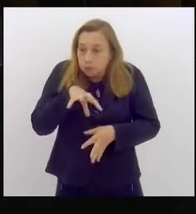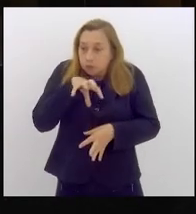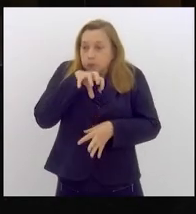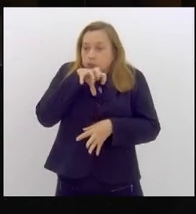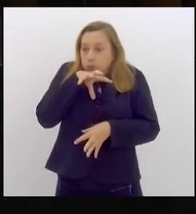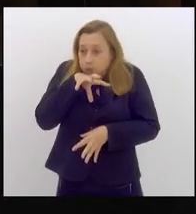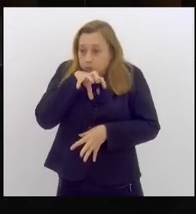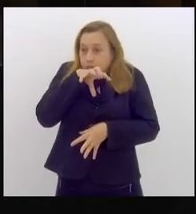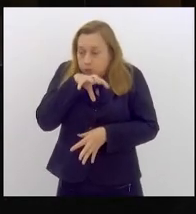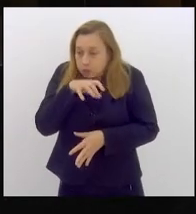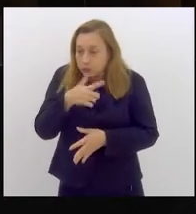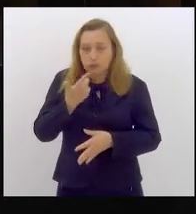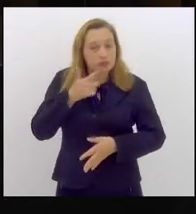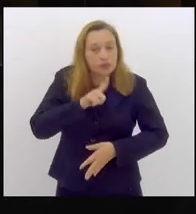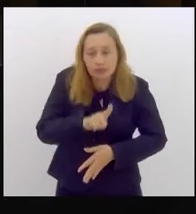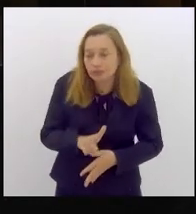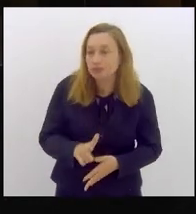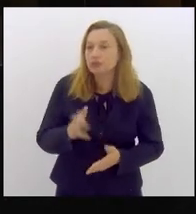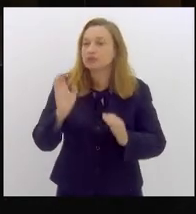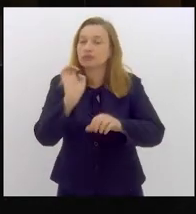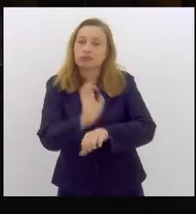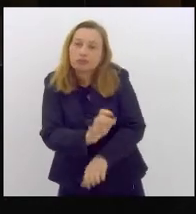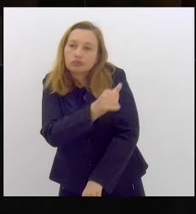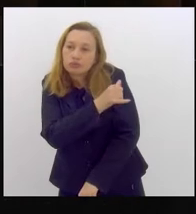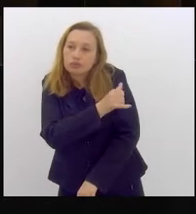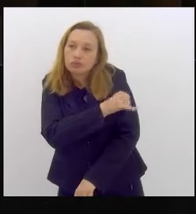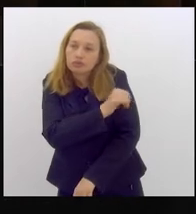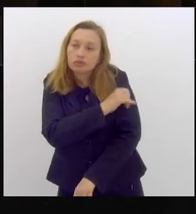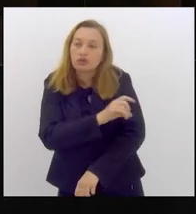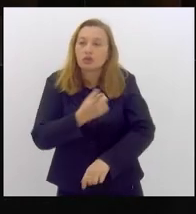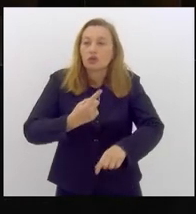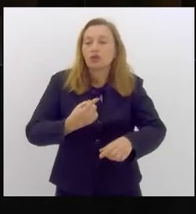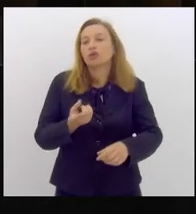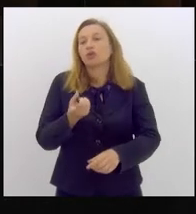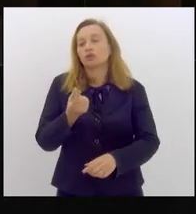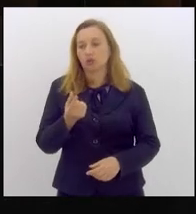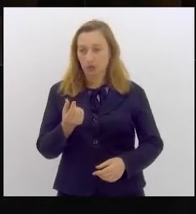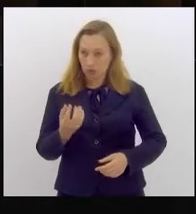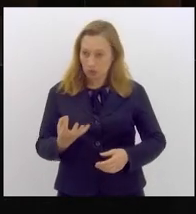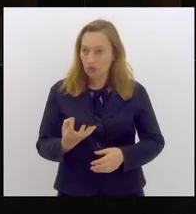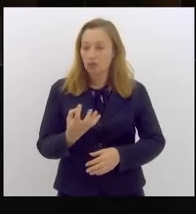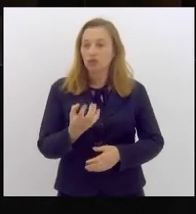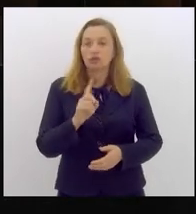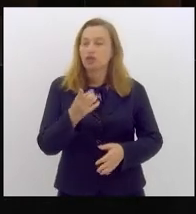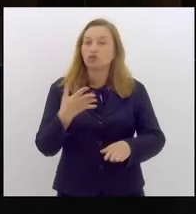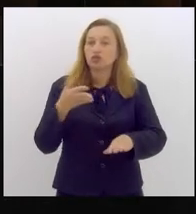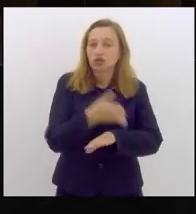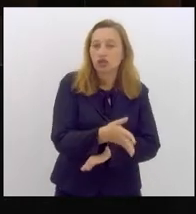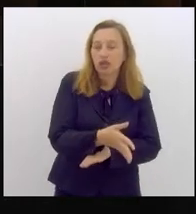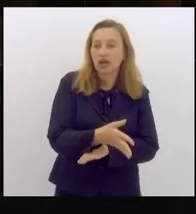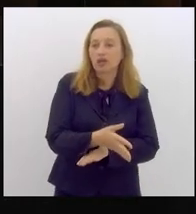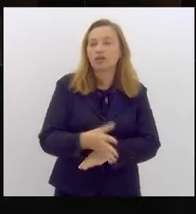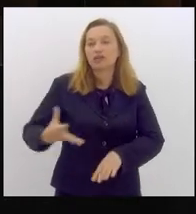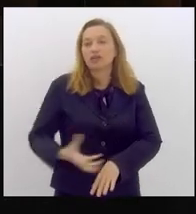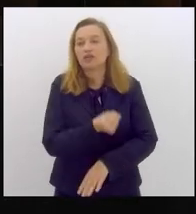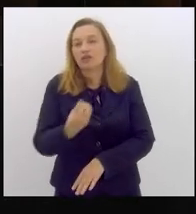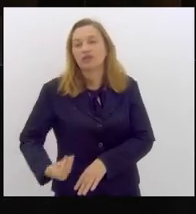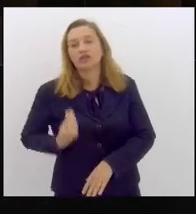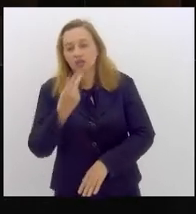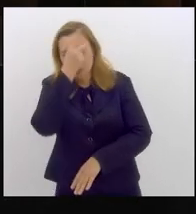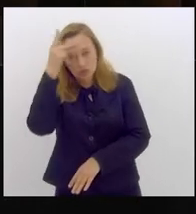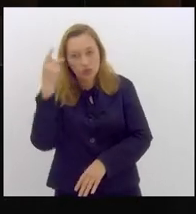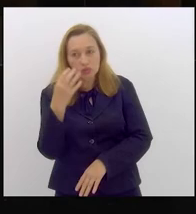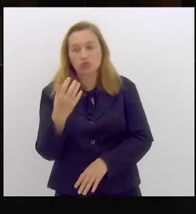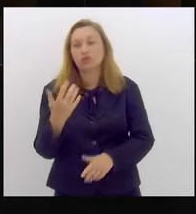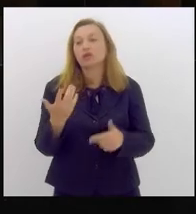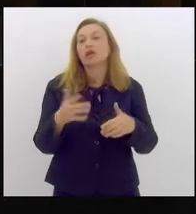nos hospitais do Estado do Rio de Janeiro, superfaturou os respiradores que não chegaram para salvar a vida das pessoas.